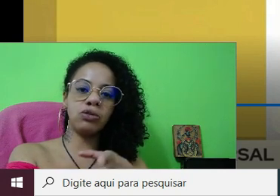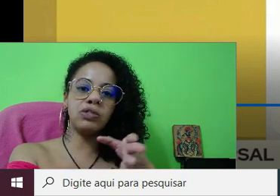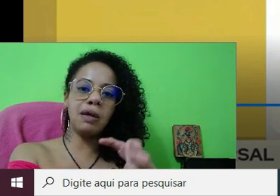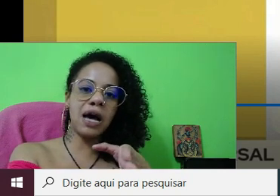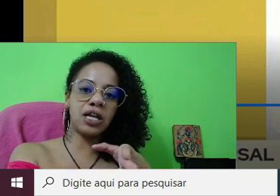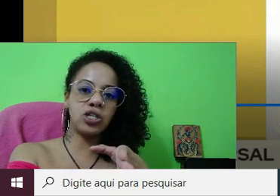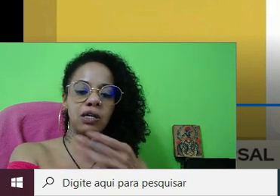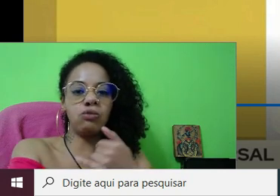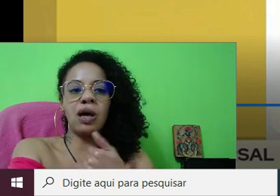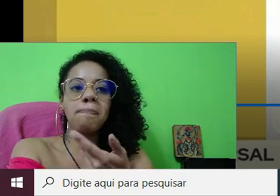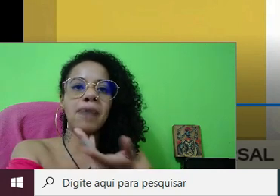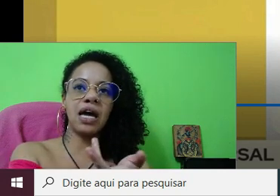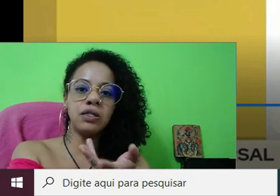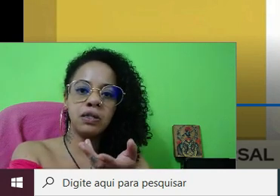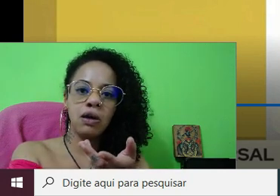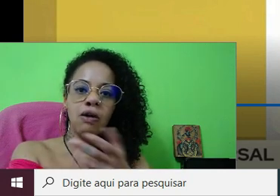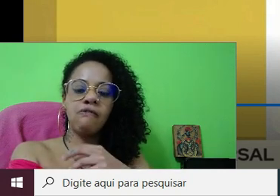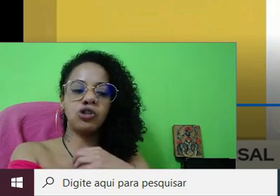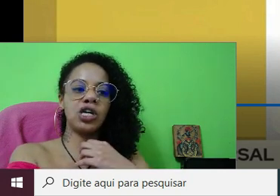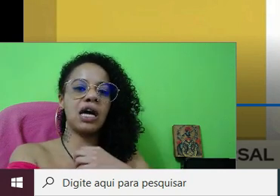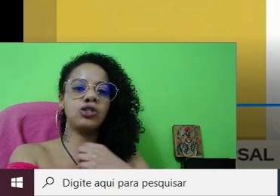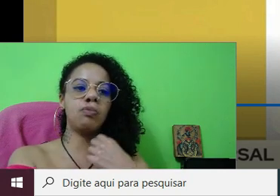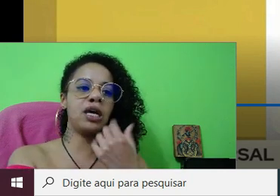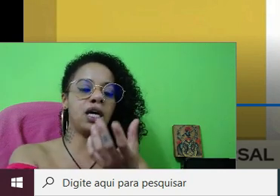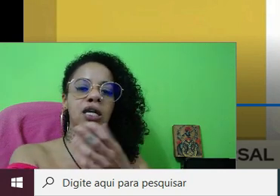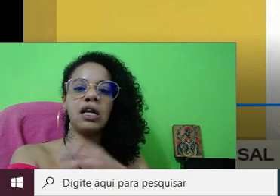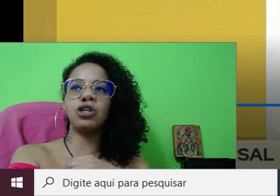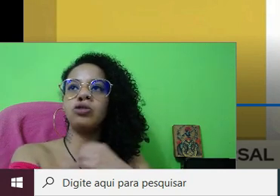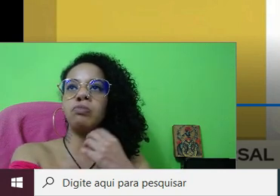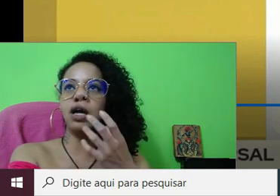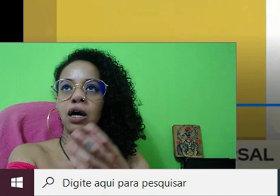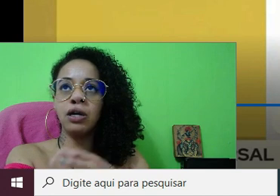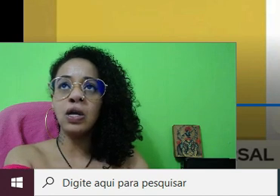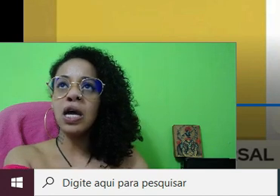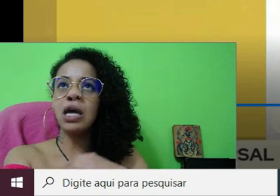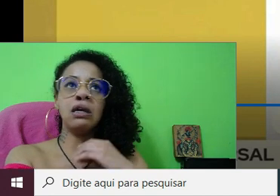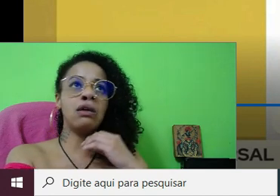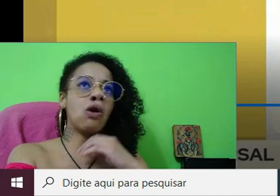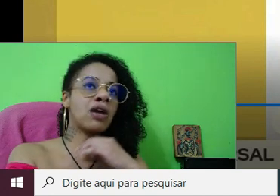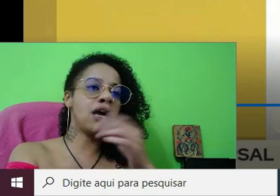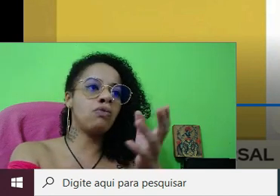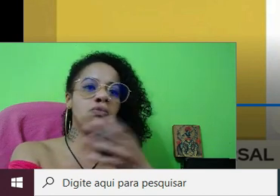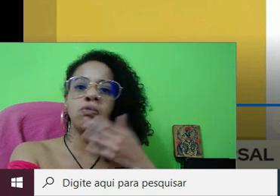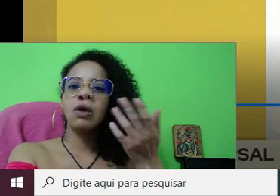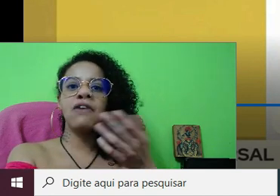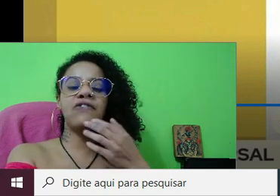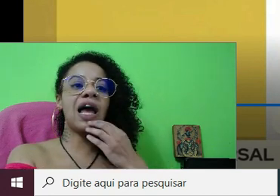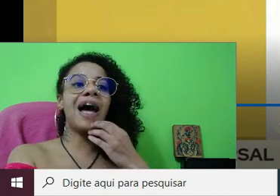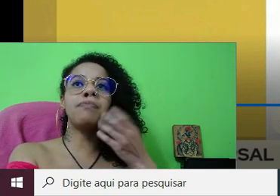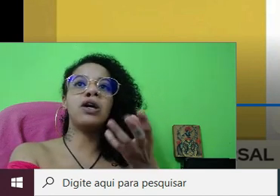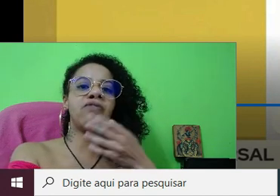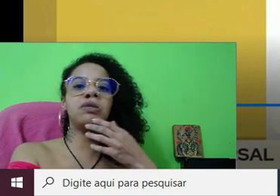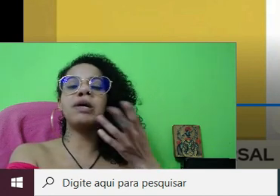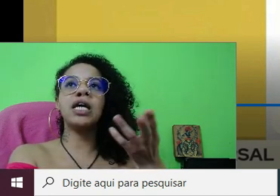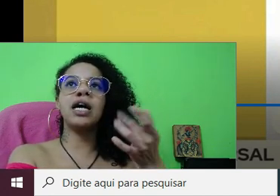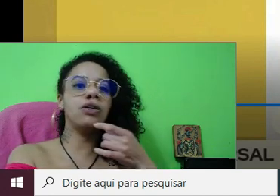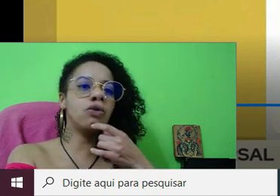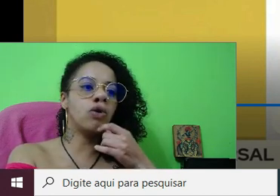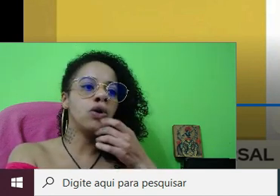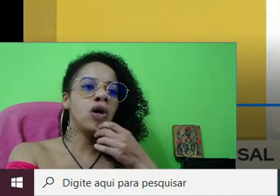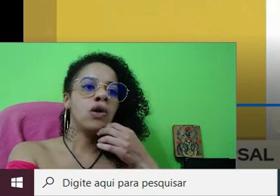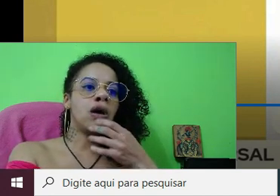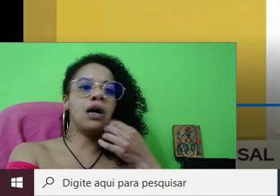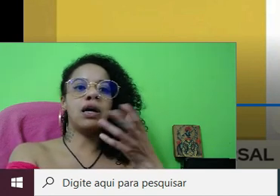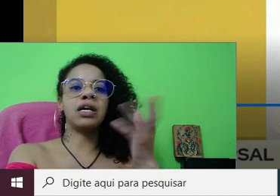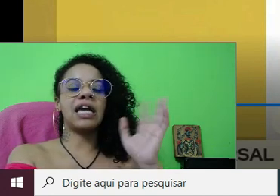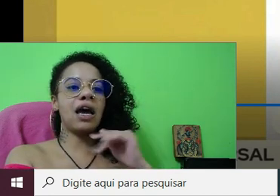margem para outros debates eu jamais vou chegar em soberano em legermeham em qualquer um e falar ai mano vamos debater